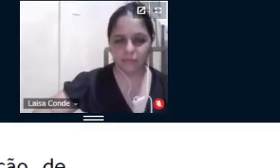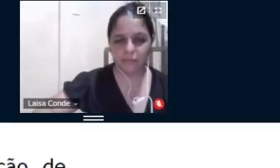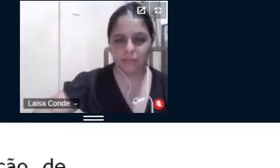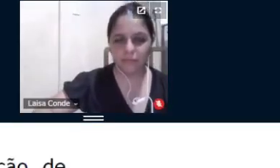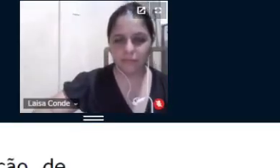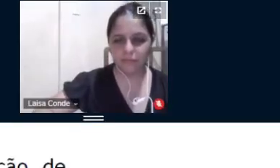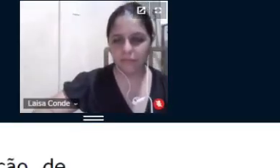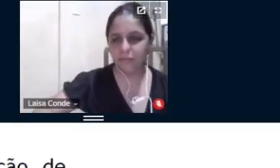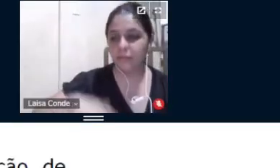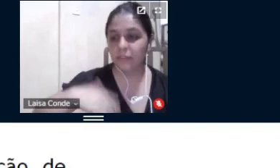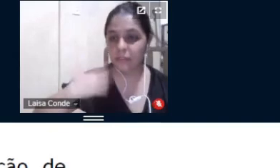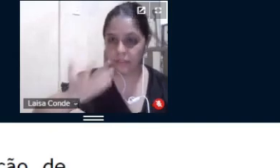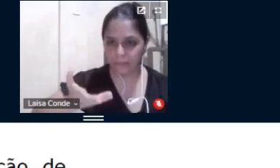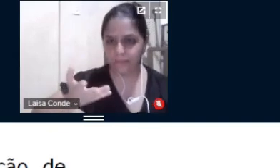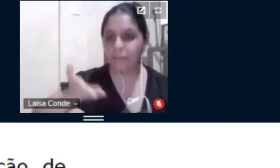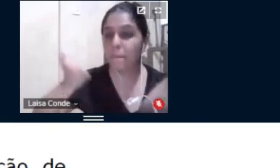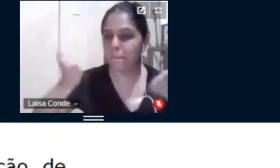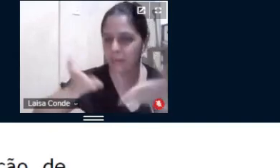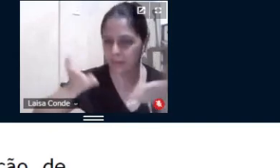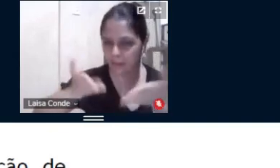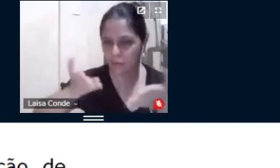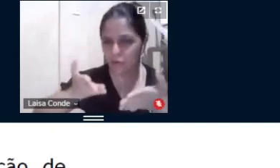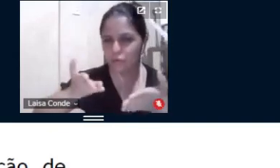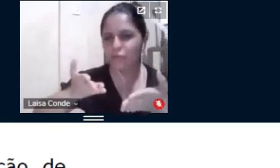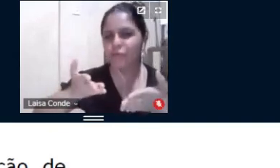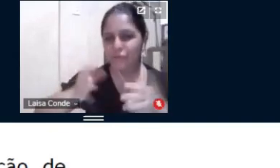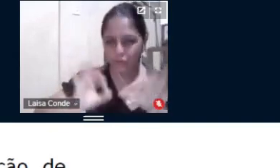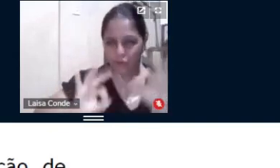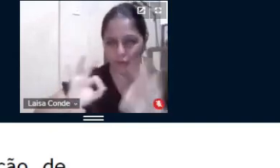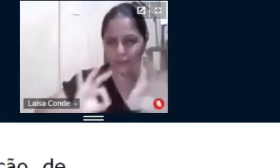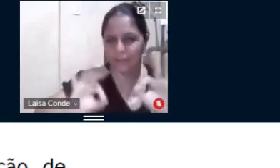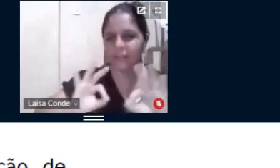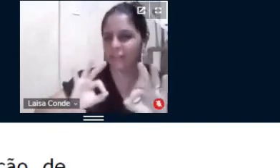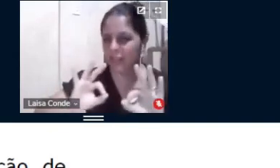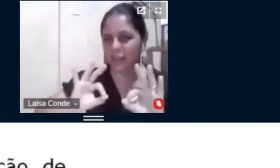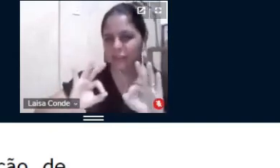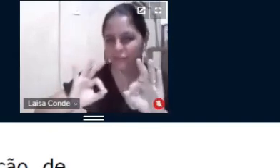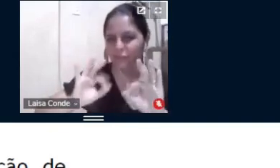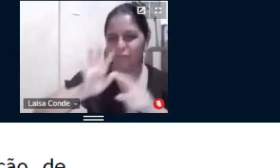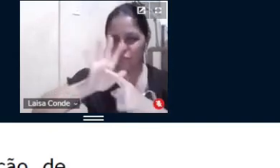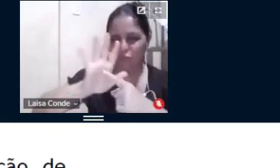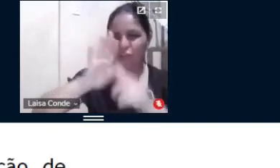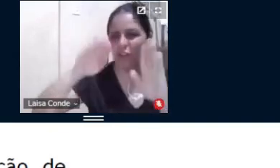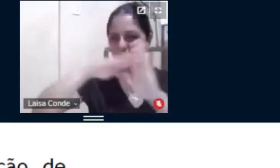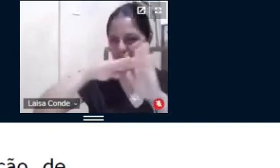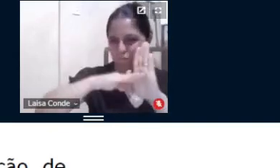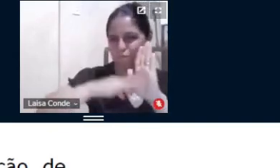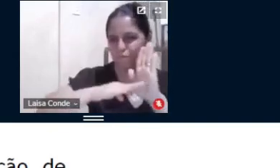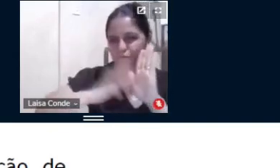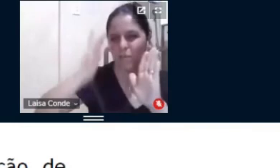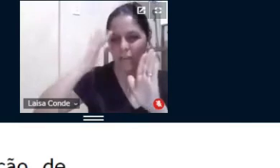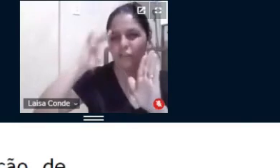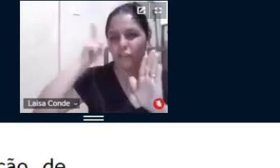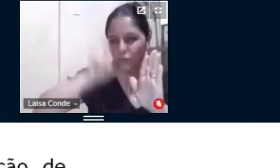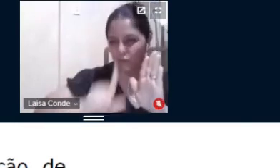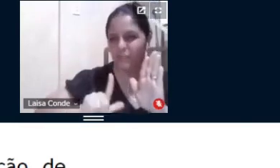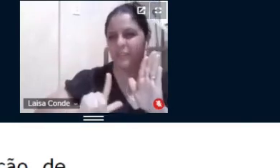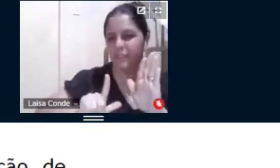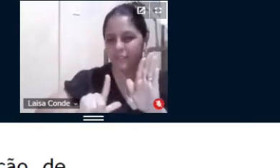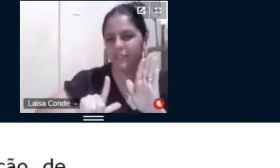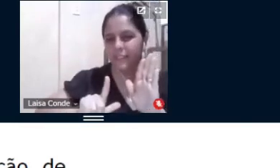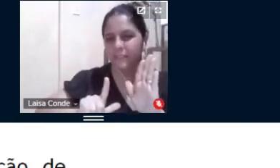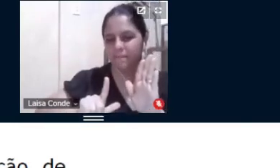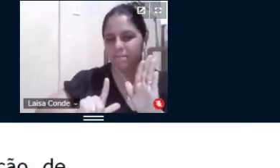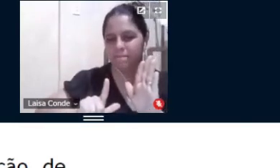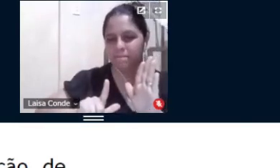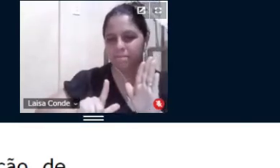Pessoal, para hoje, o que eu tinha planejado era tentar passar toda essa parte. Acho que eu consegui, eu até estiquei muito, porque eu falei que ia liberar vocês mais